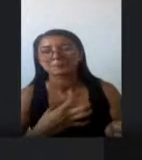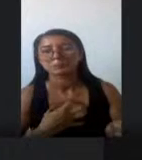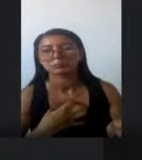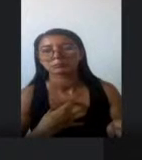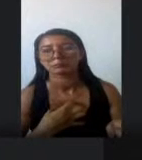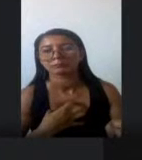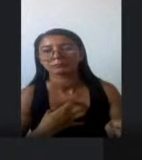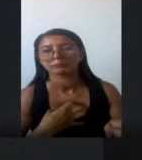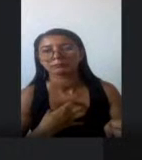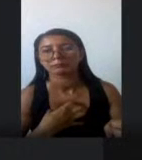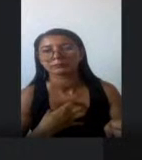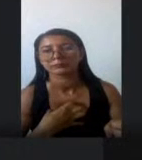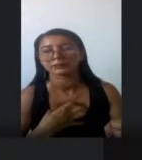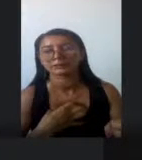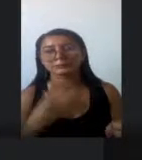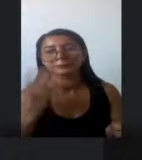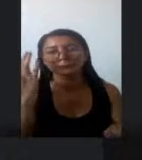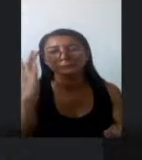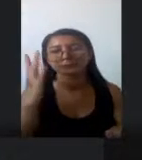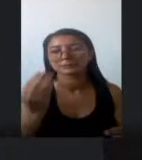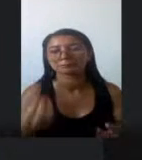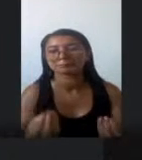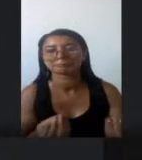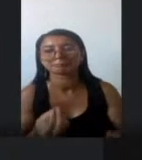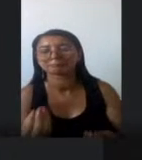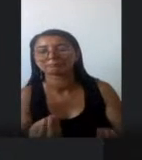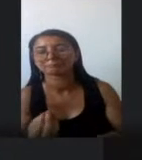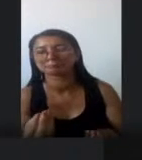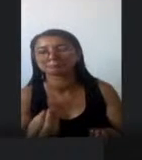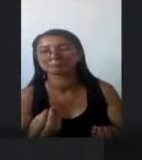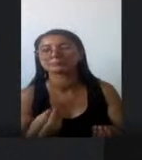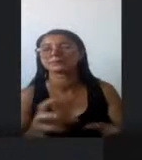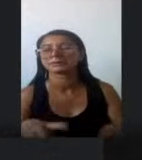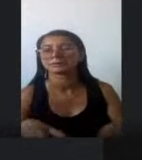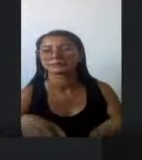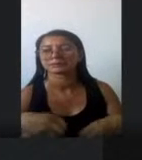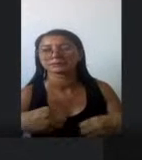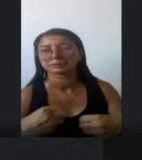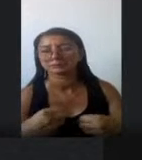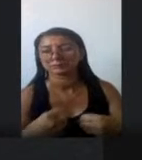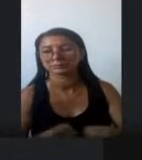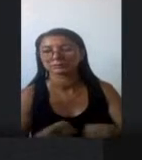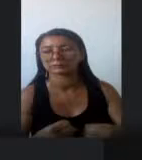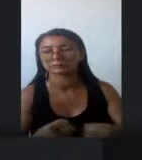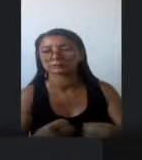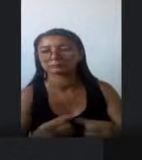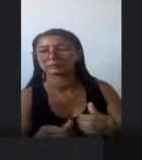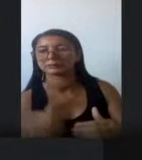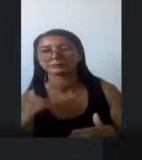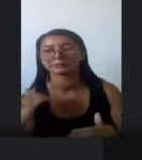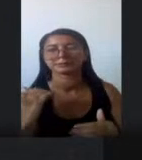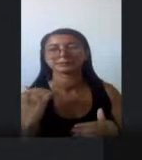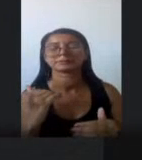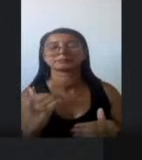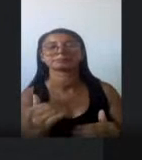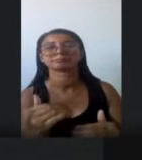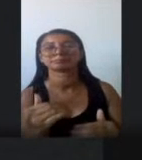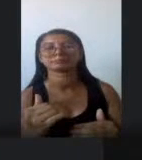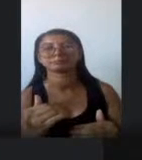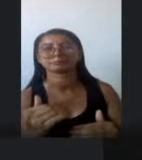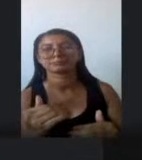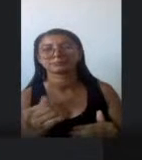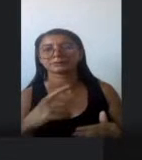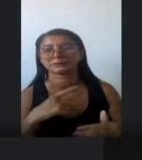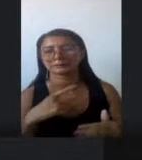pensar como, né, nos integrar em esforços para superar algo que, como Joana colocou muito bem, uma doença